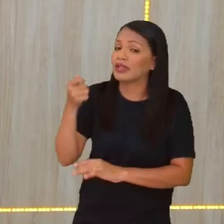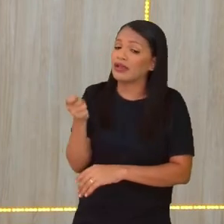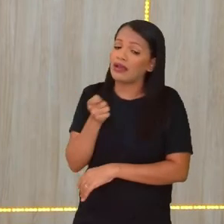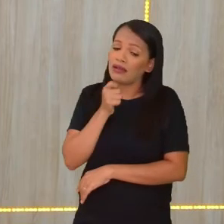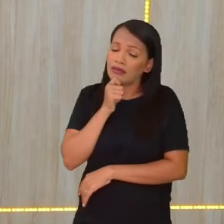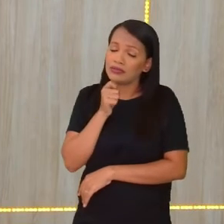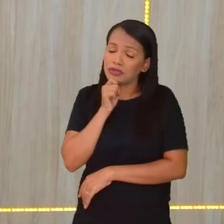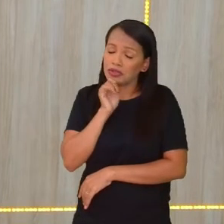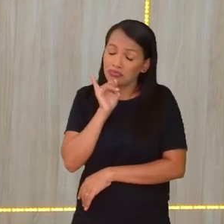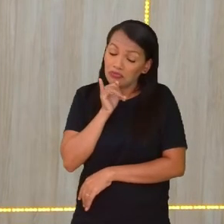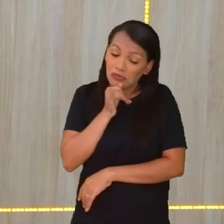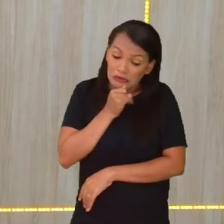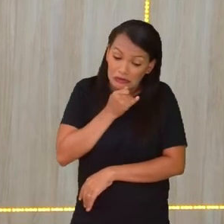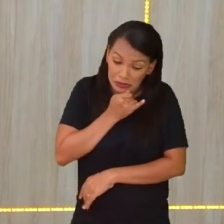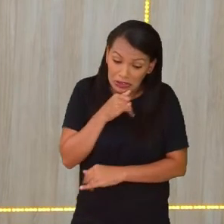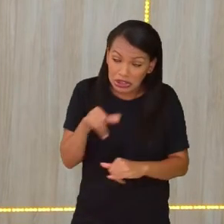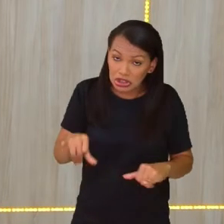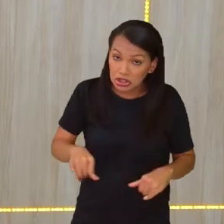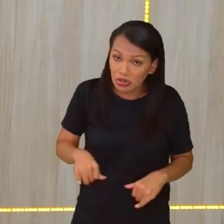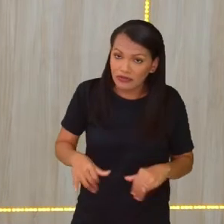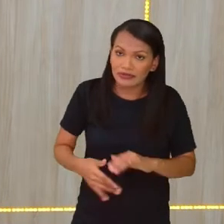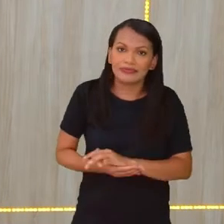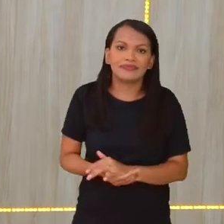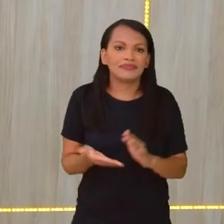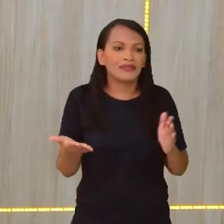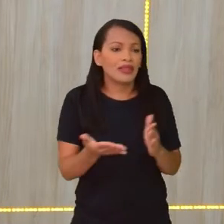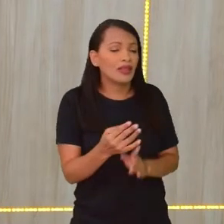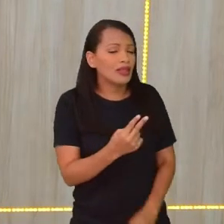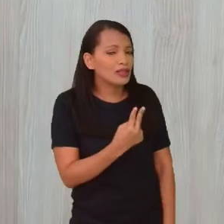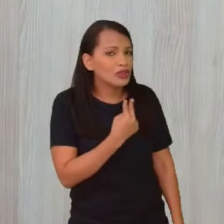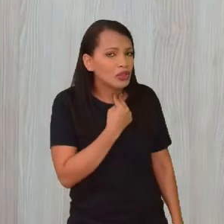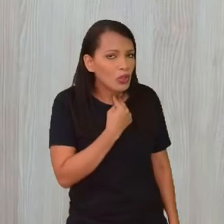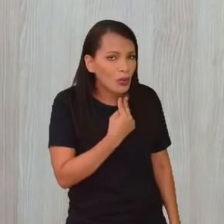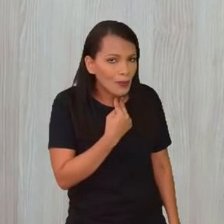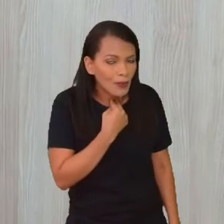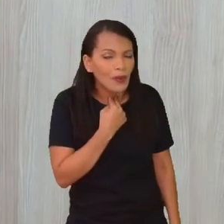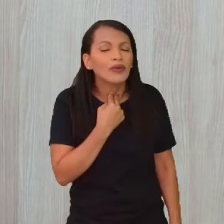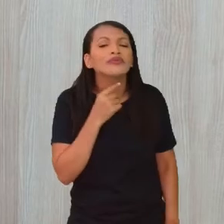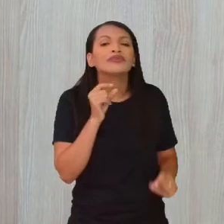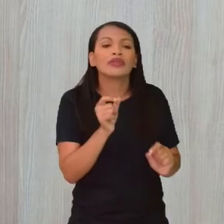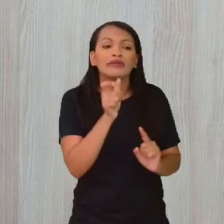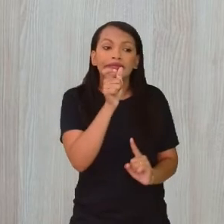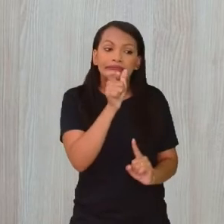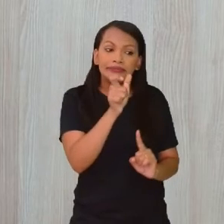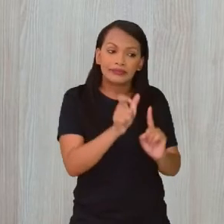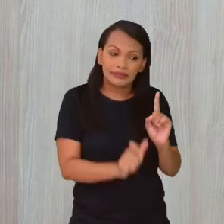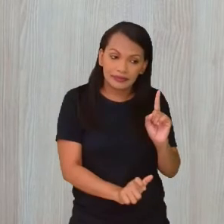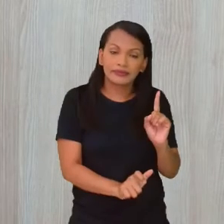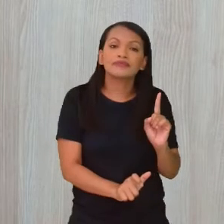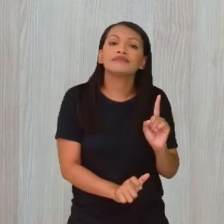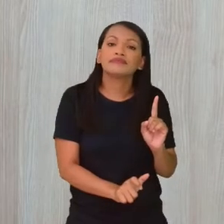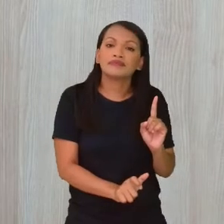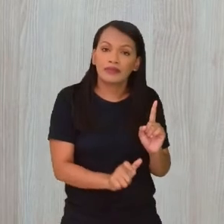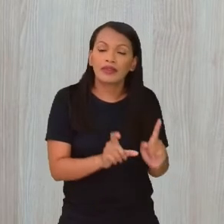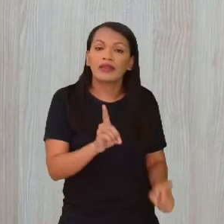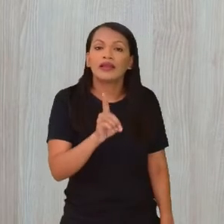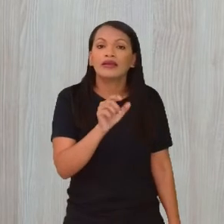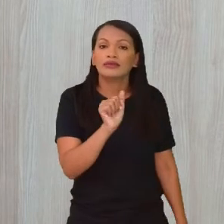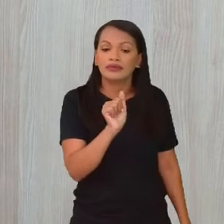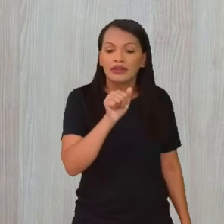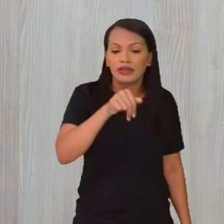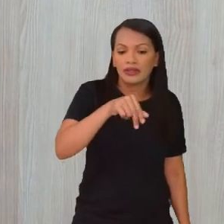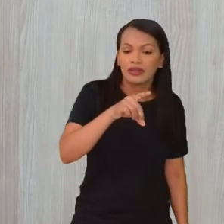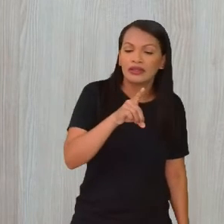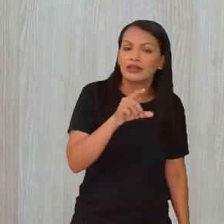hoje, no nosso país. E a gente não pode deixar, né, de falar sobre uma personagem, a Dandara, que é a esposa